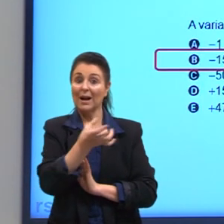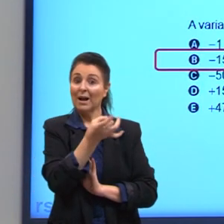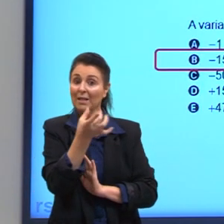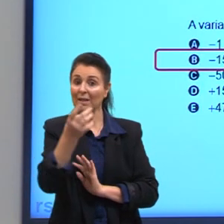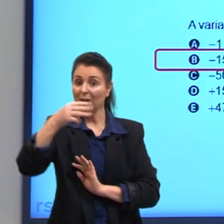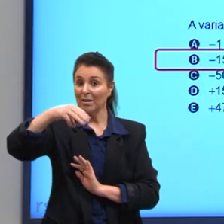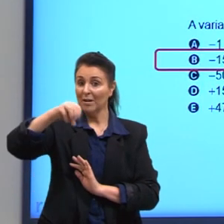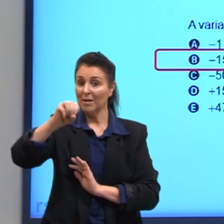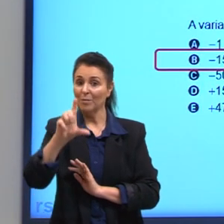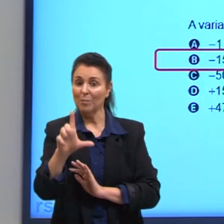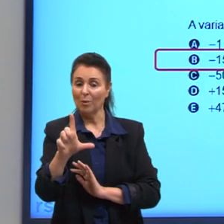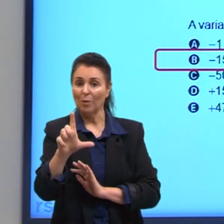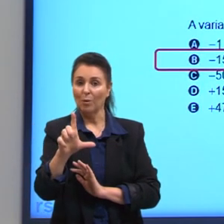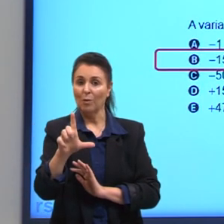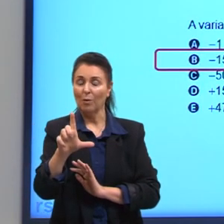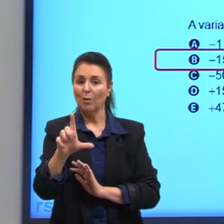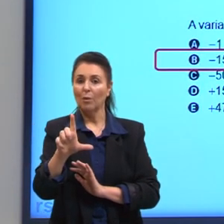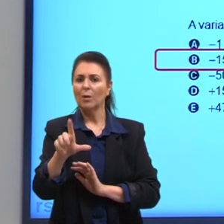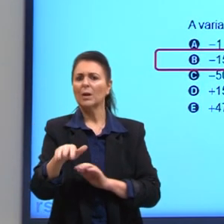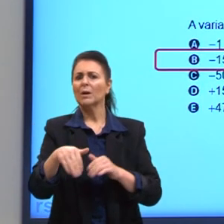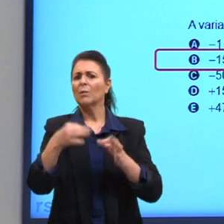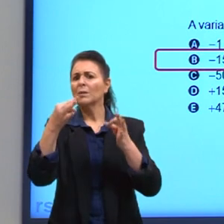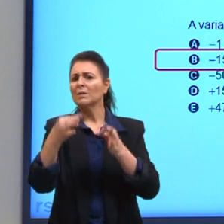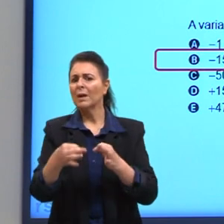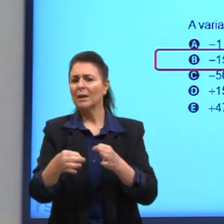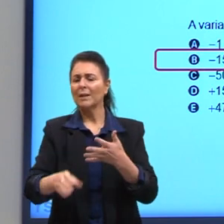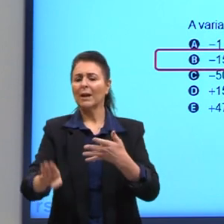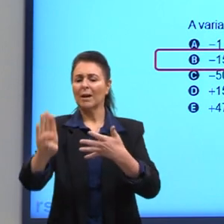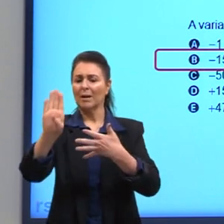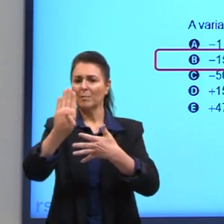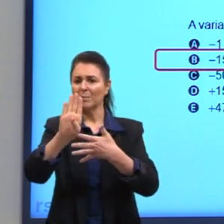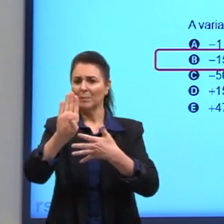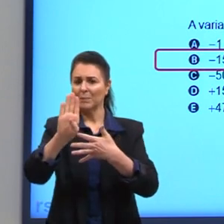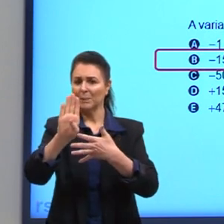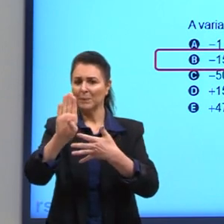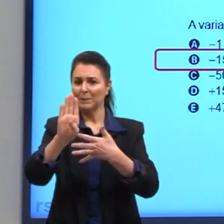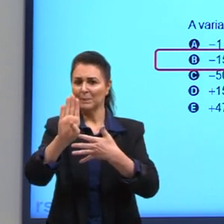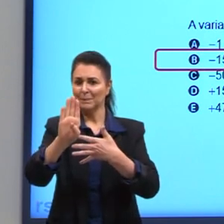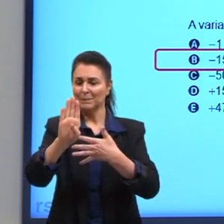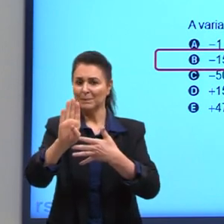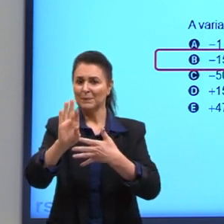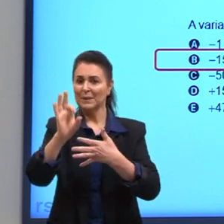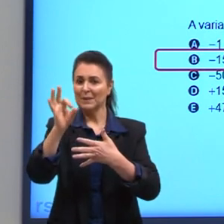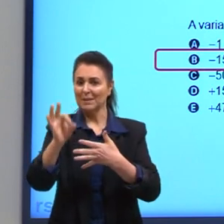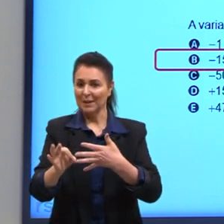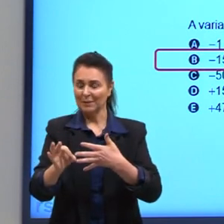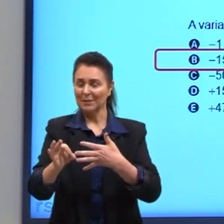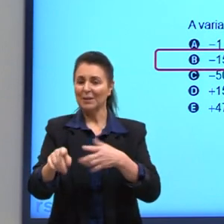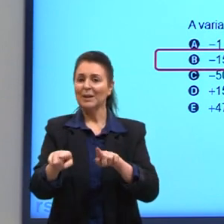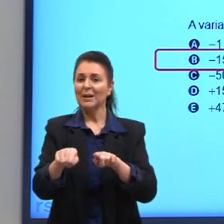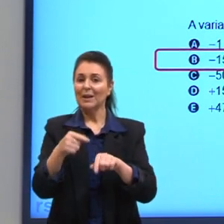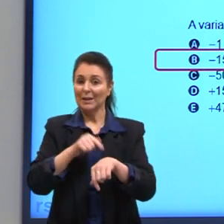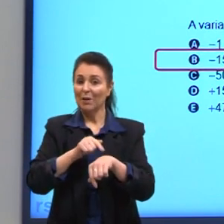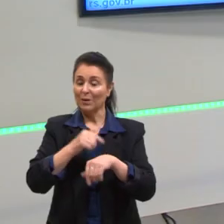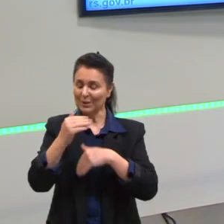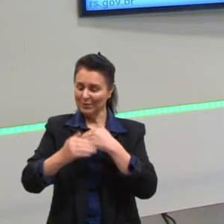e na questão é será alternativa B do gabarito estávamos certos na hora do desenvolvimento